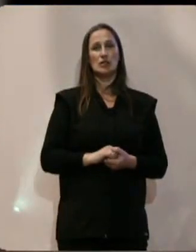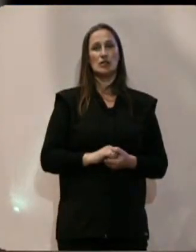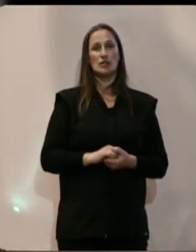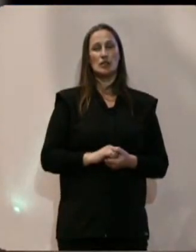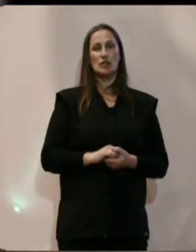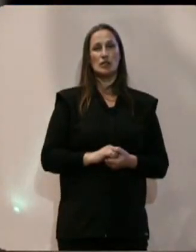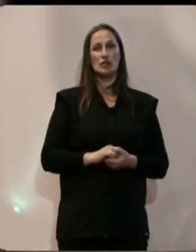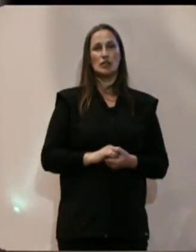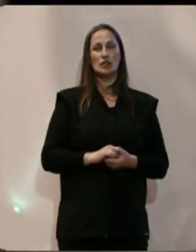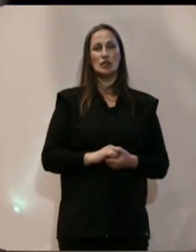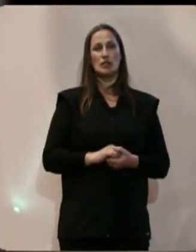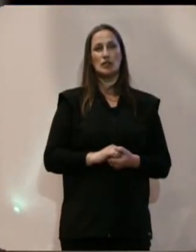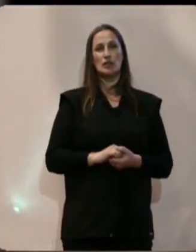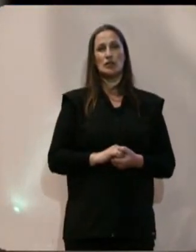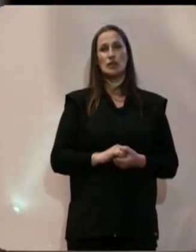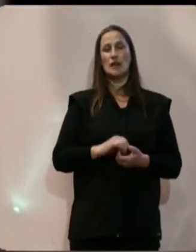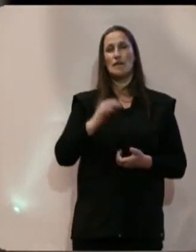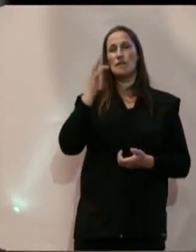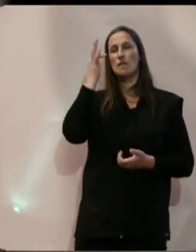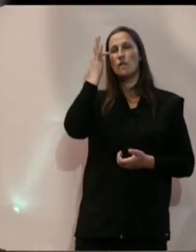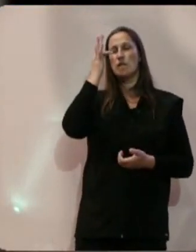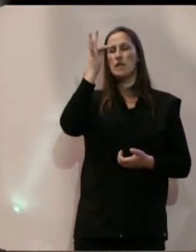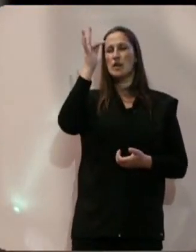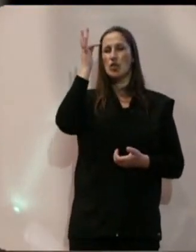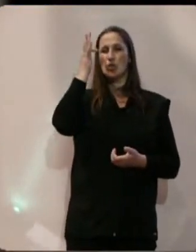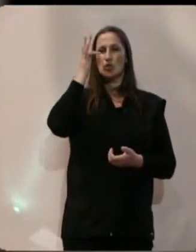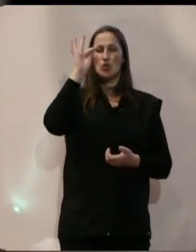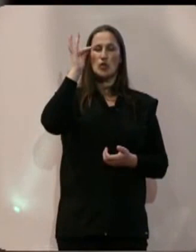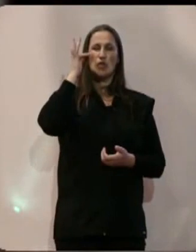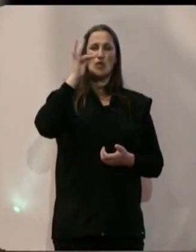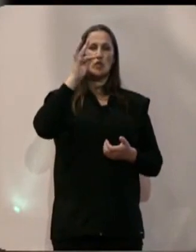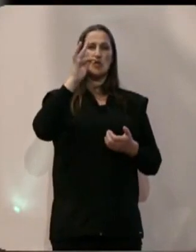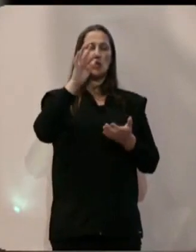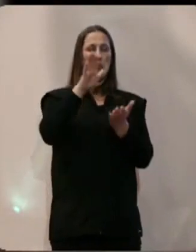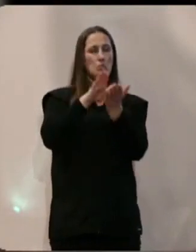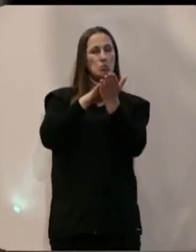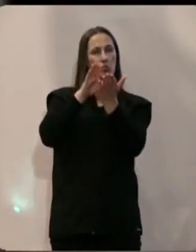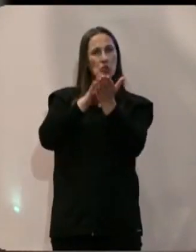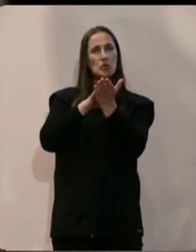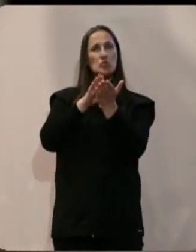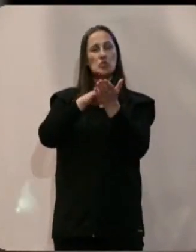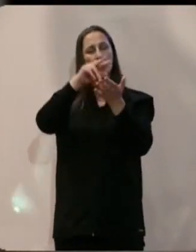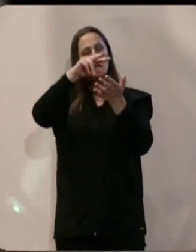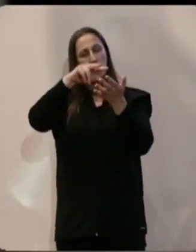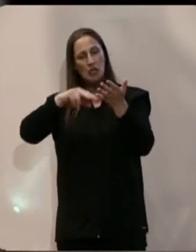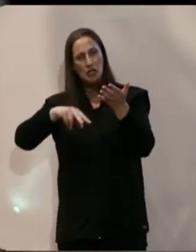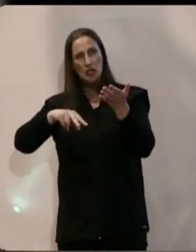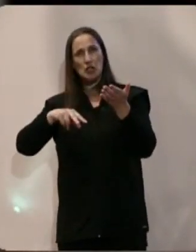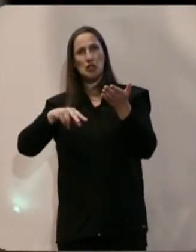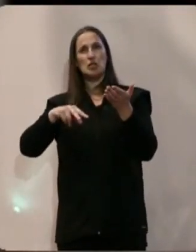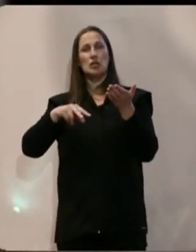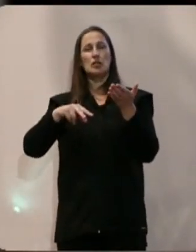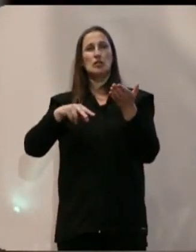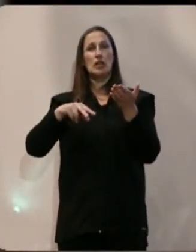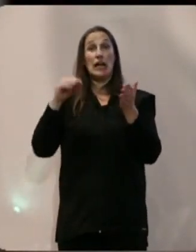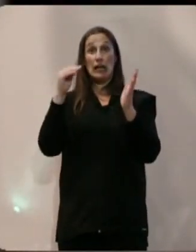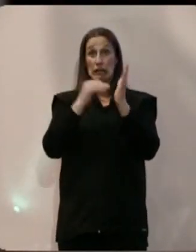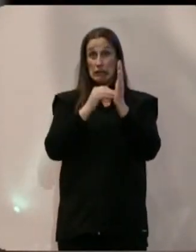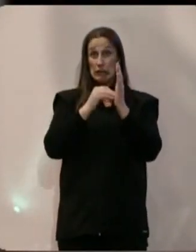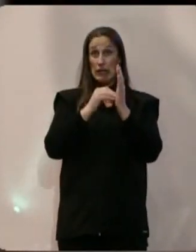A filosofia mais aplaudida e lida nesses últimos tempos, até a